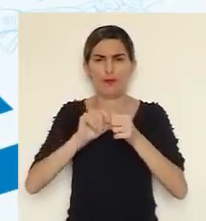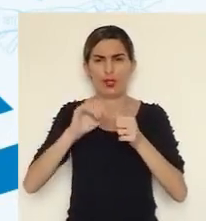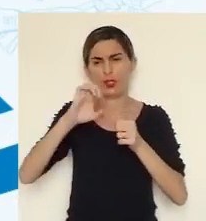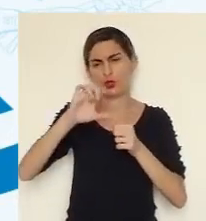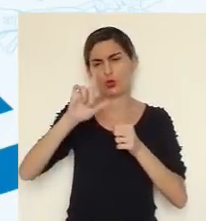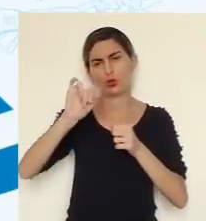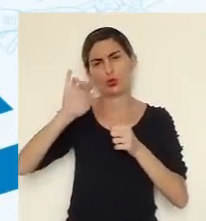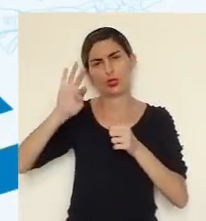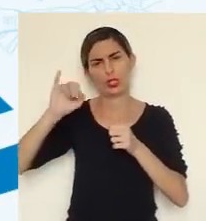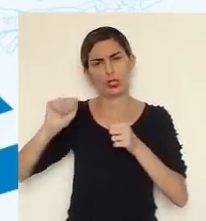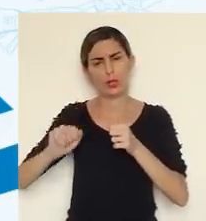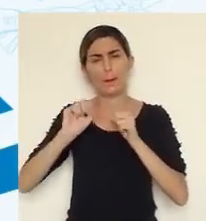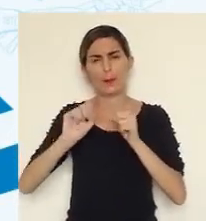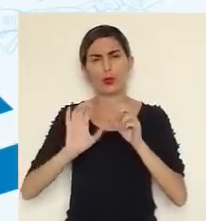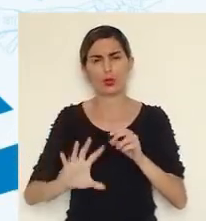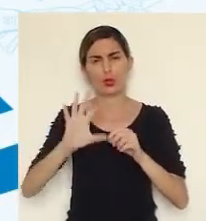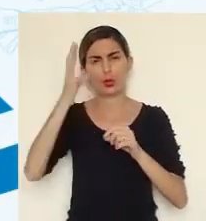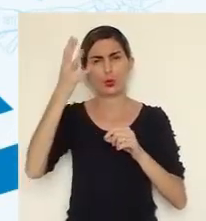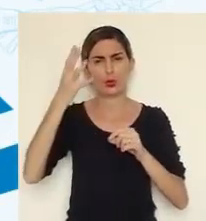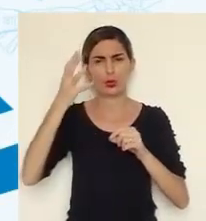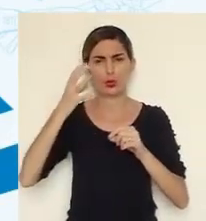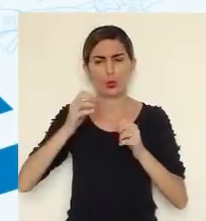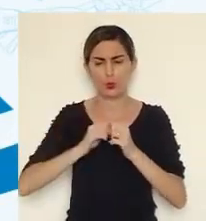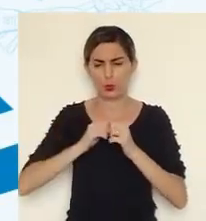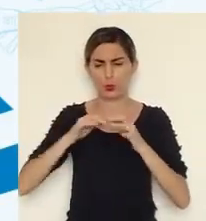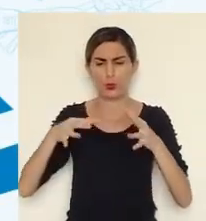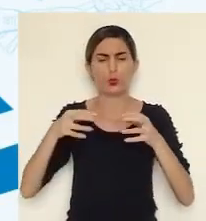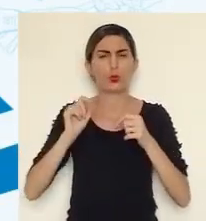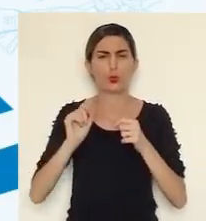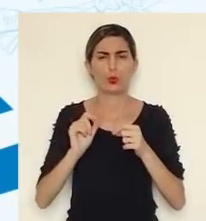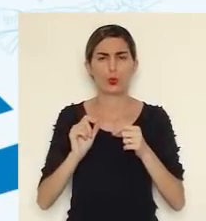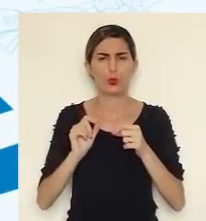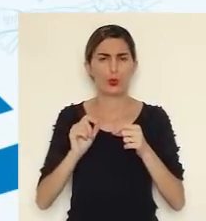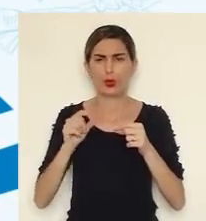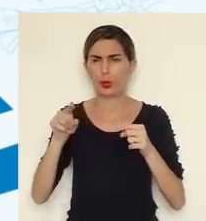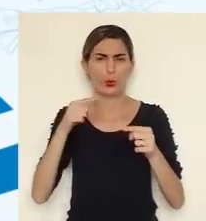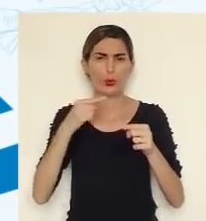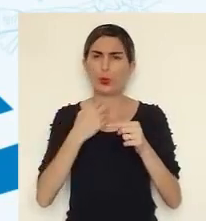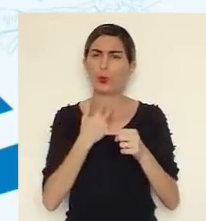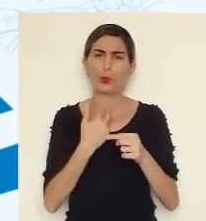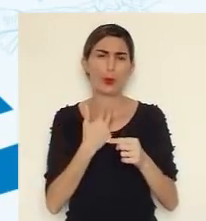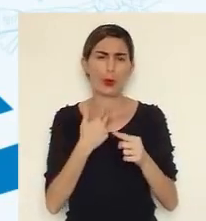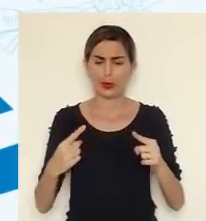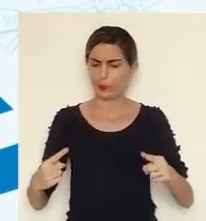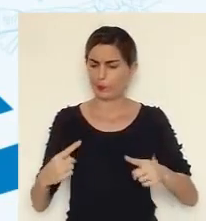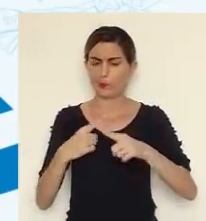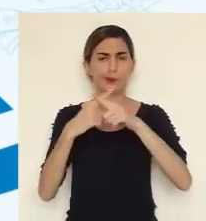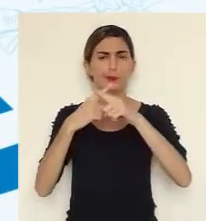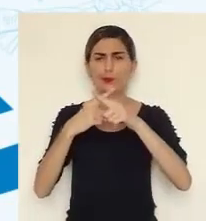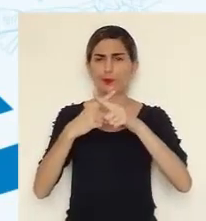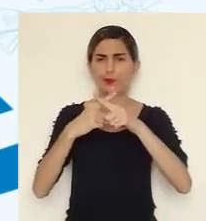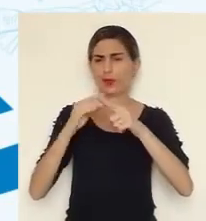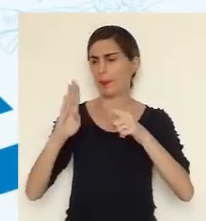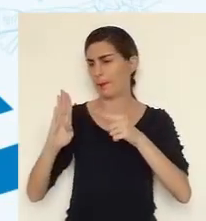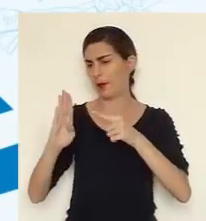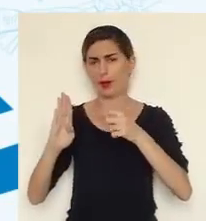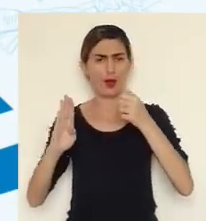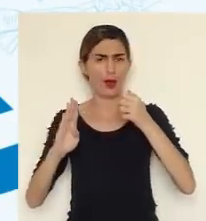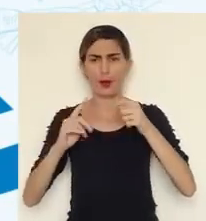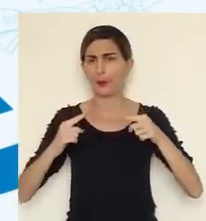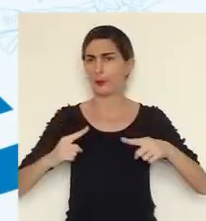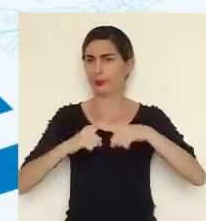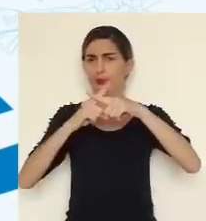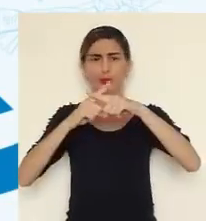produz essa aglutinina, vai acontecer uma aglutinação, ou seja, ele não pode receber o sangue do